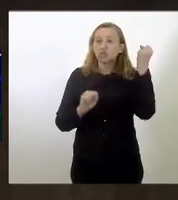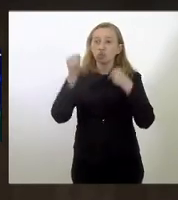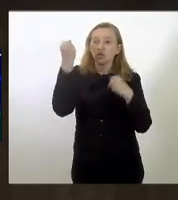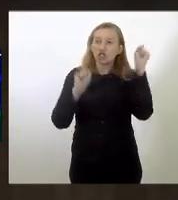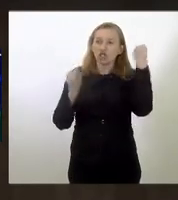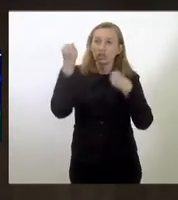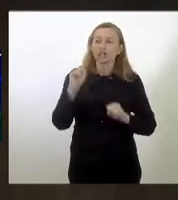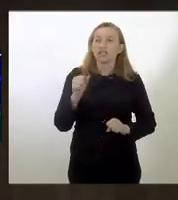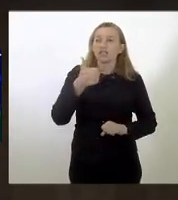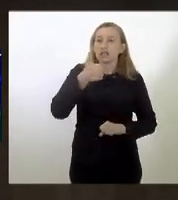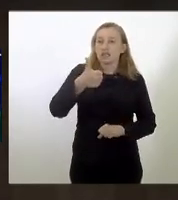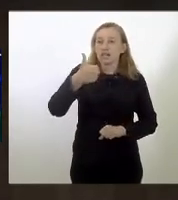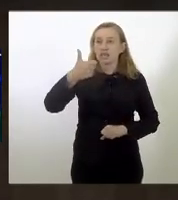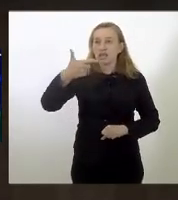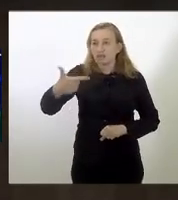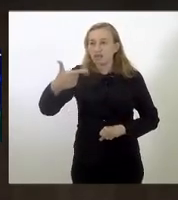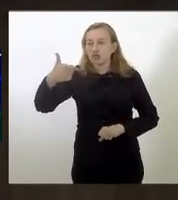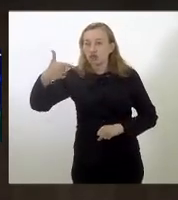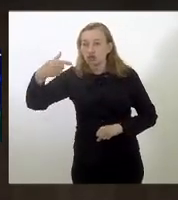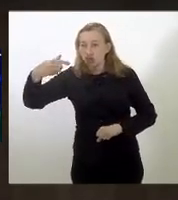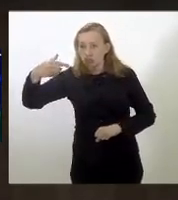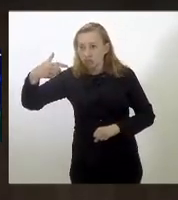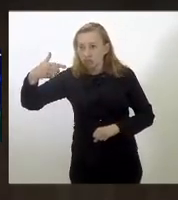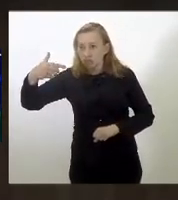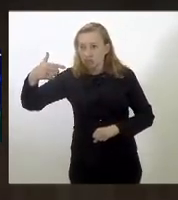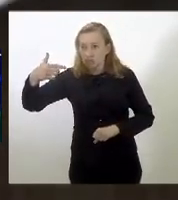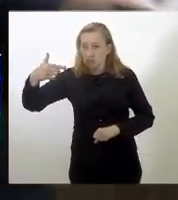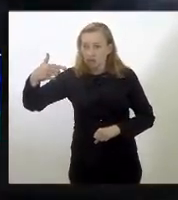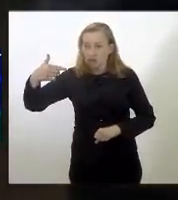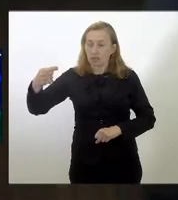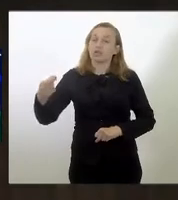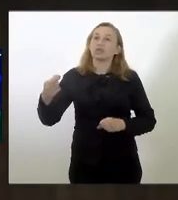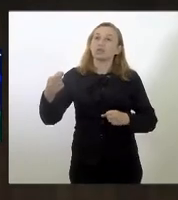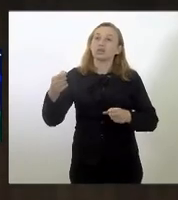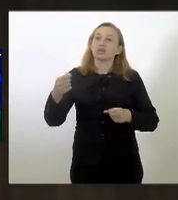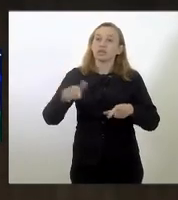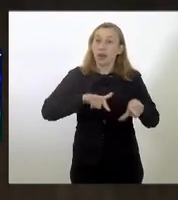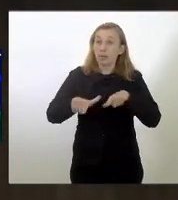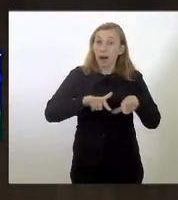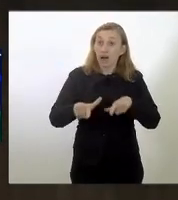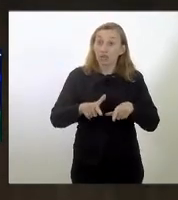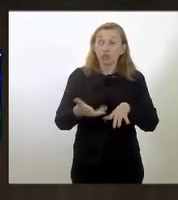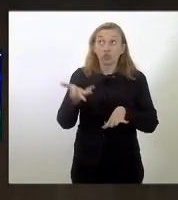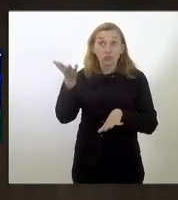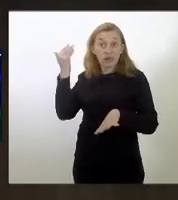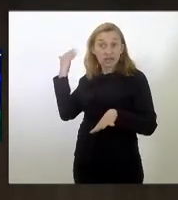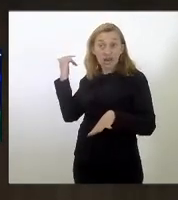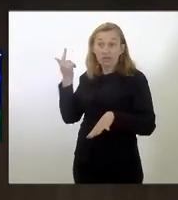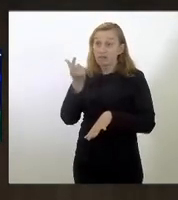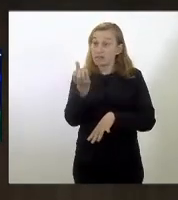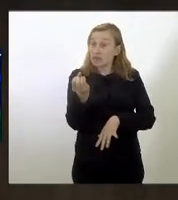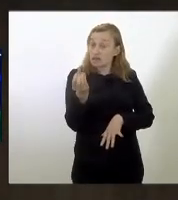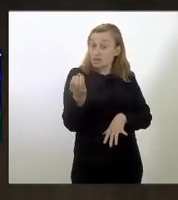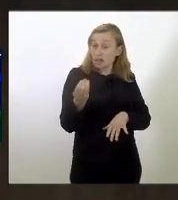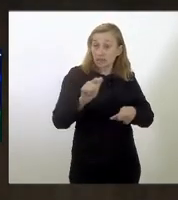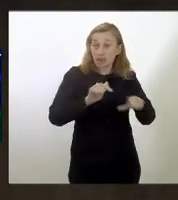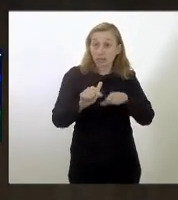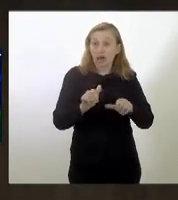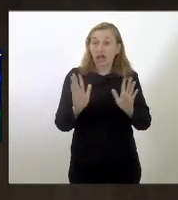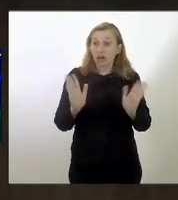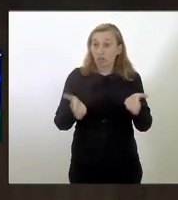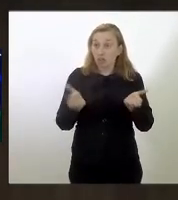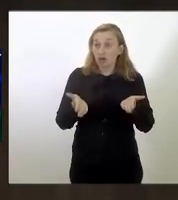estado do Rio de Janeiro já chegou a ter 68 empresas nesse setor. E, por causa da questão da guerra